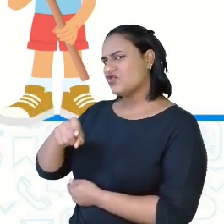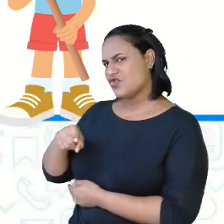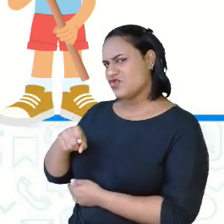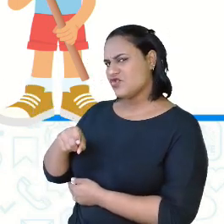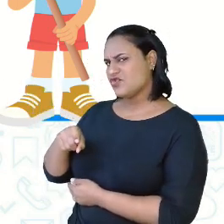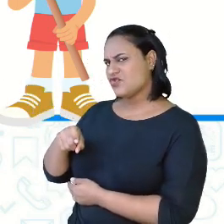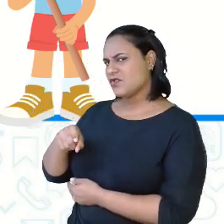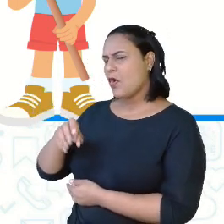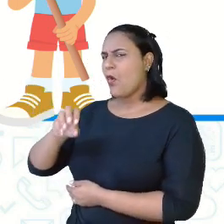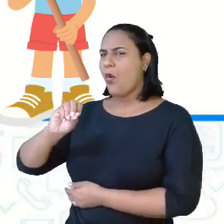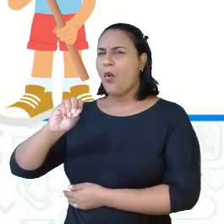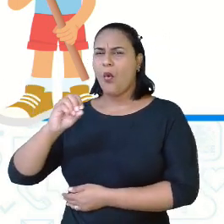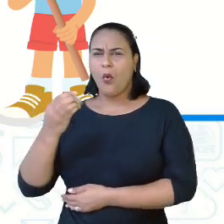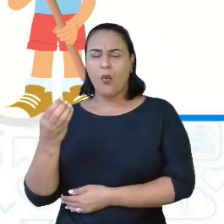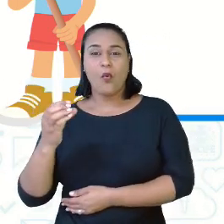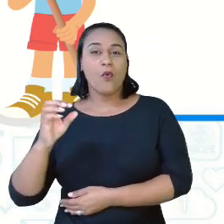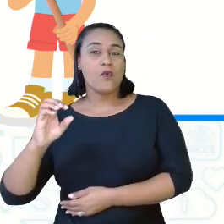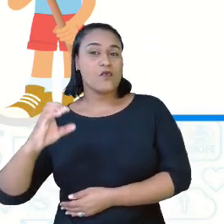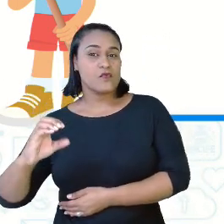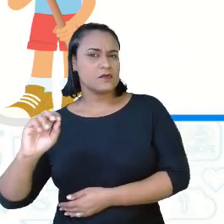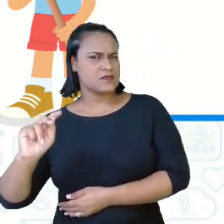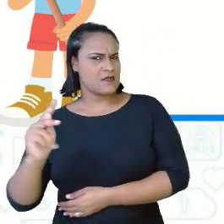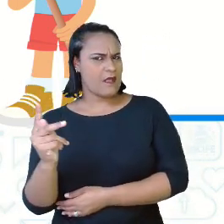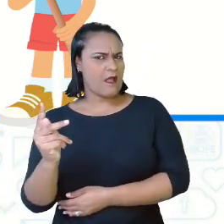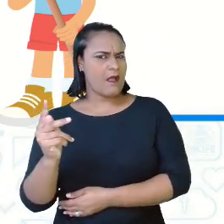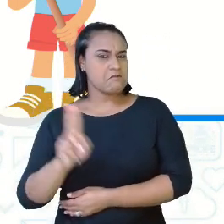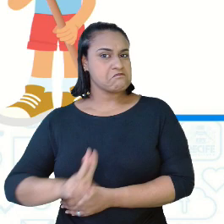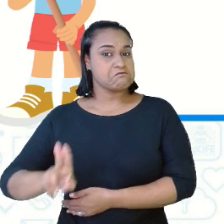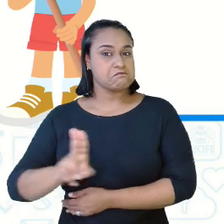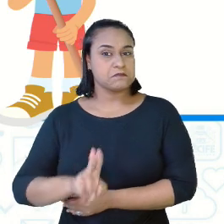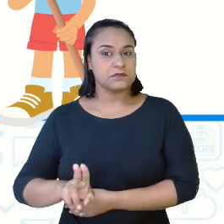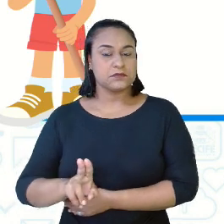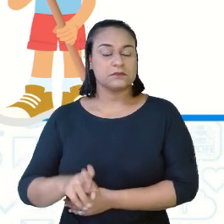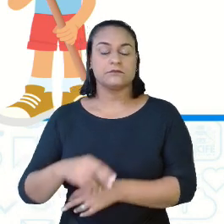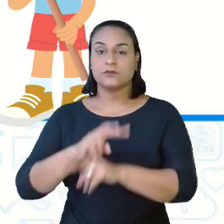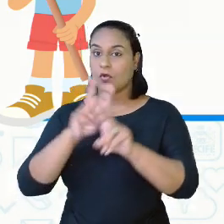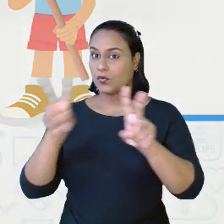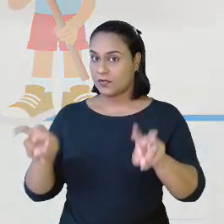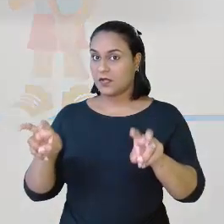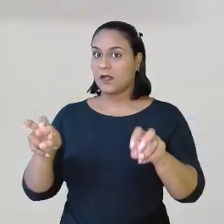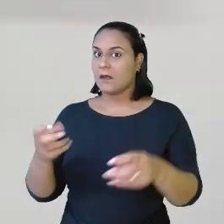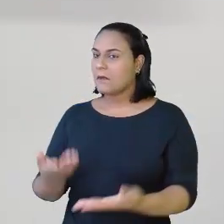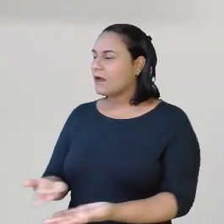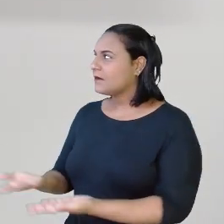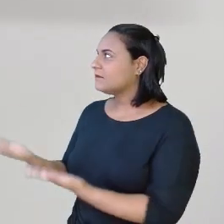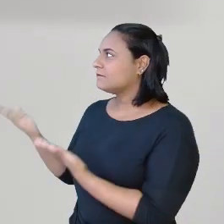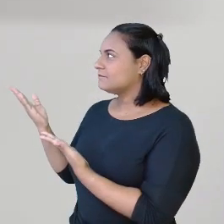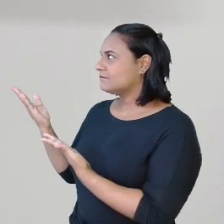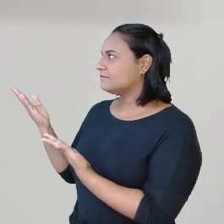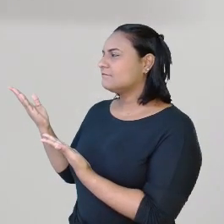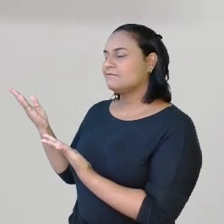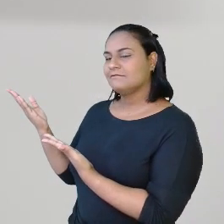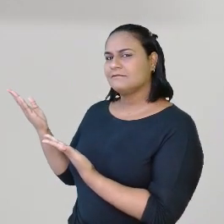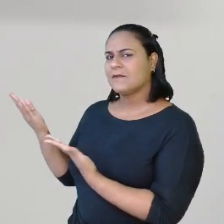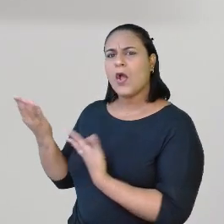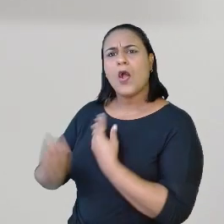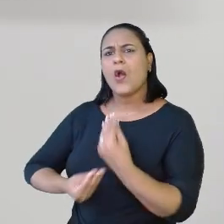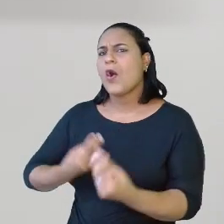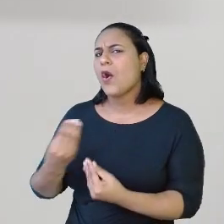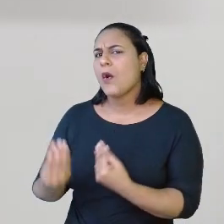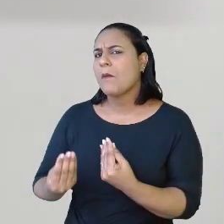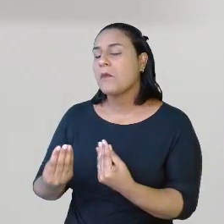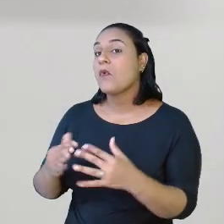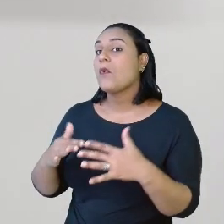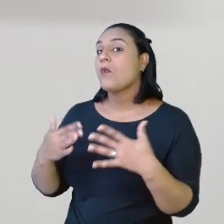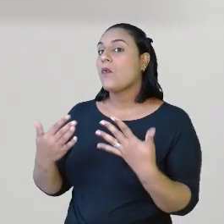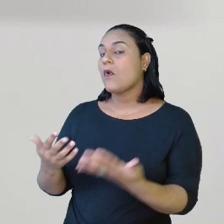o uso do X ou do CH. O tema da nossa aula hoje é como ou